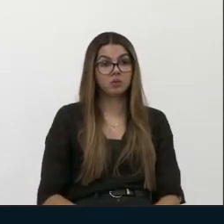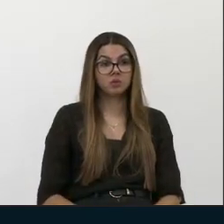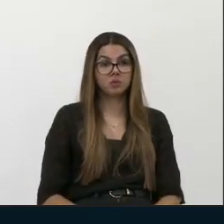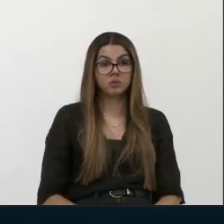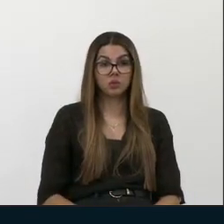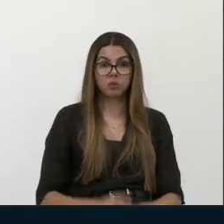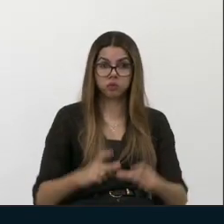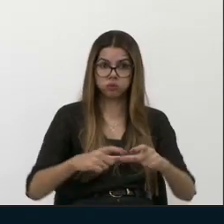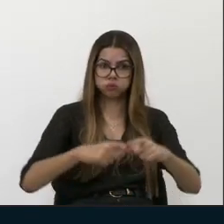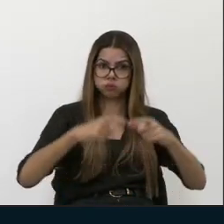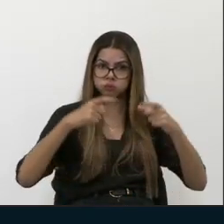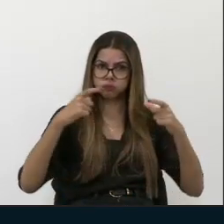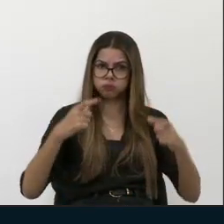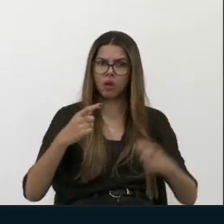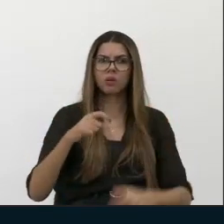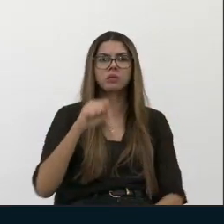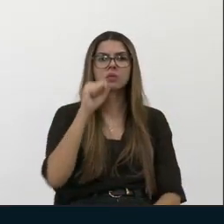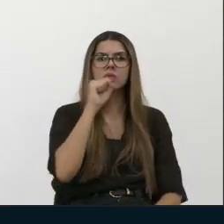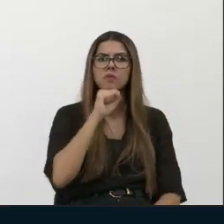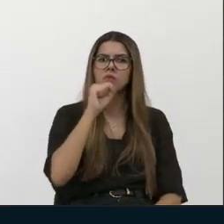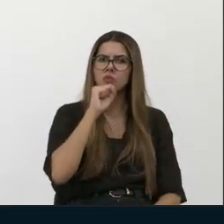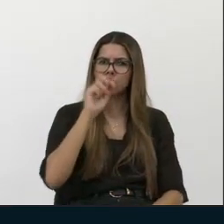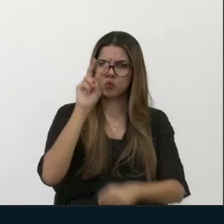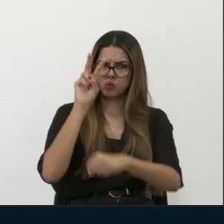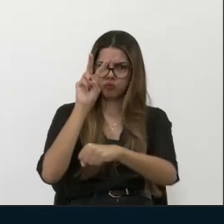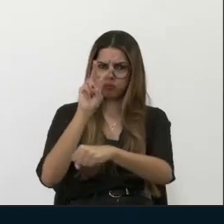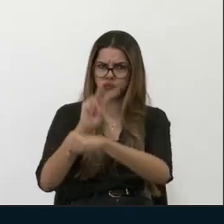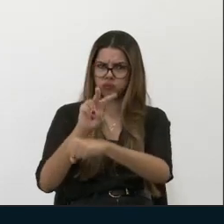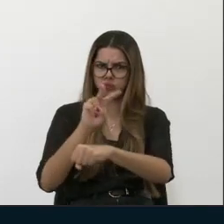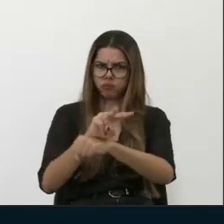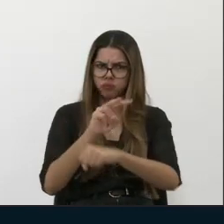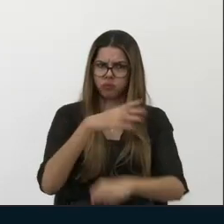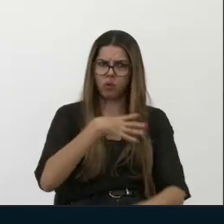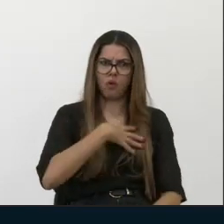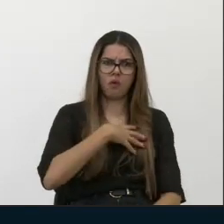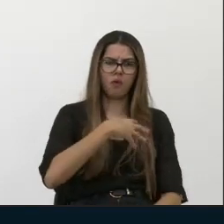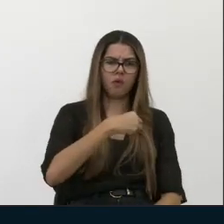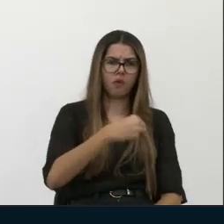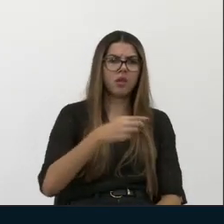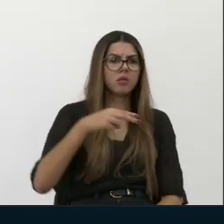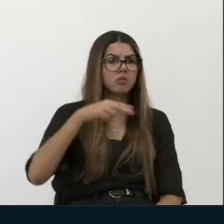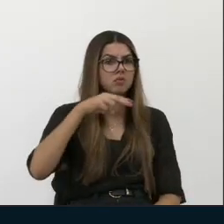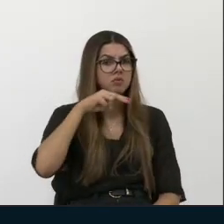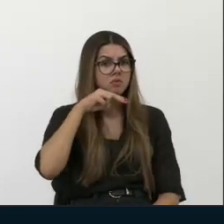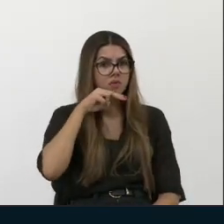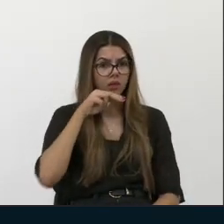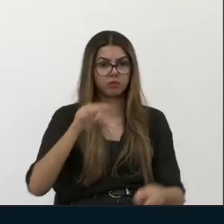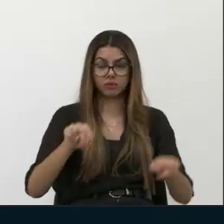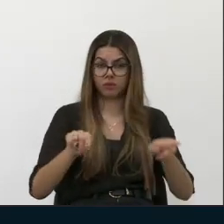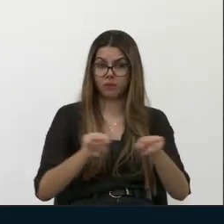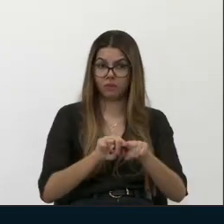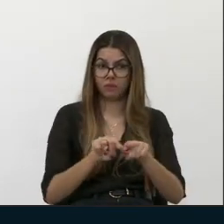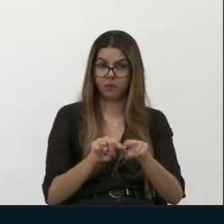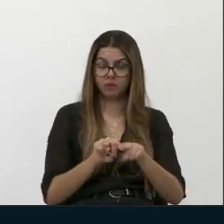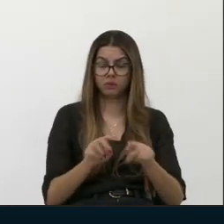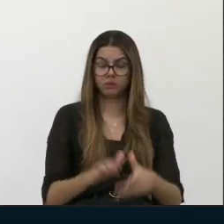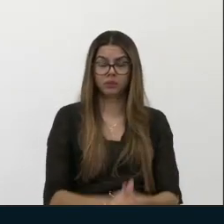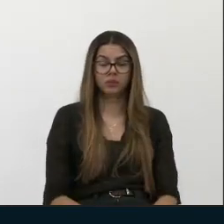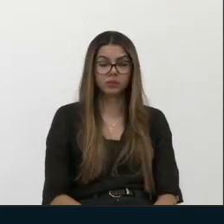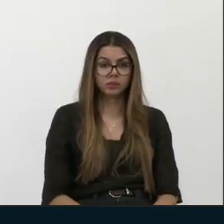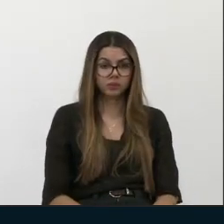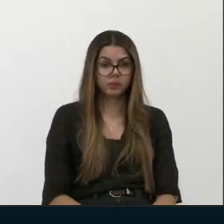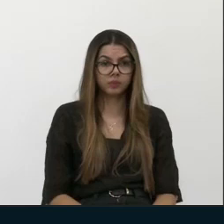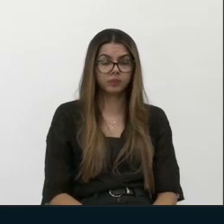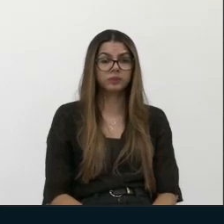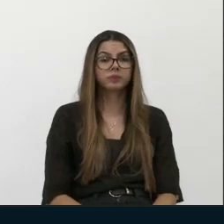idosos, eles é que cuidam dos filhos, dos netos, que é filho dos filhos, né? Então, frente a